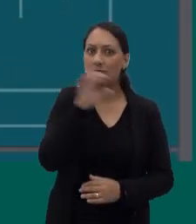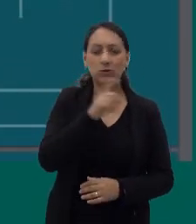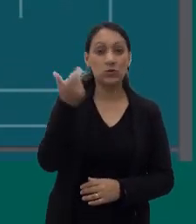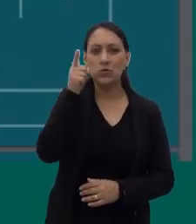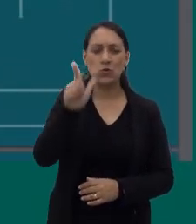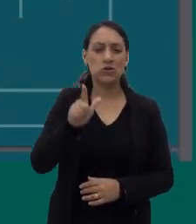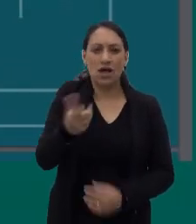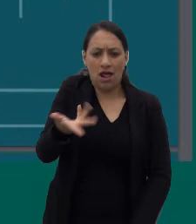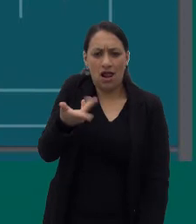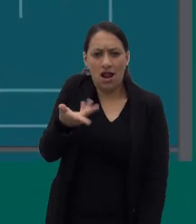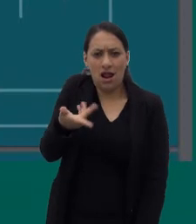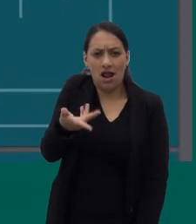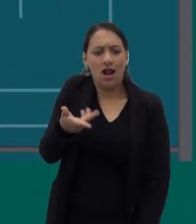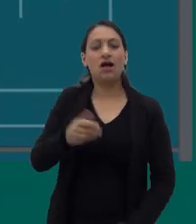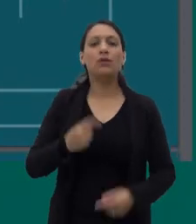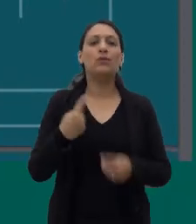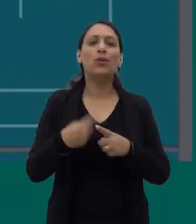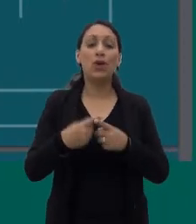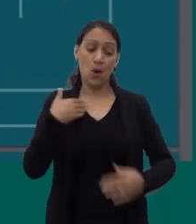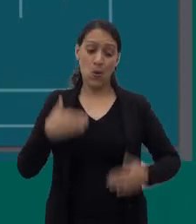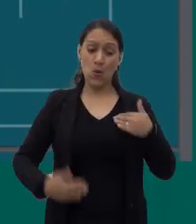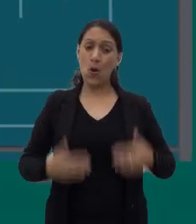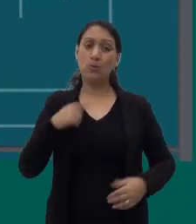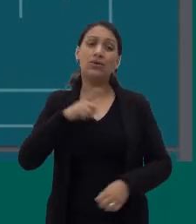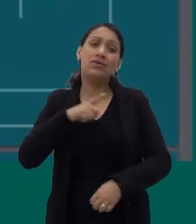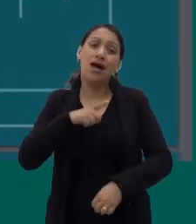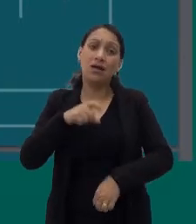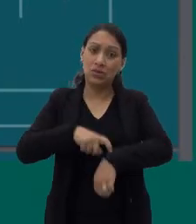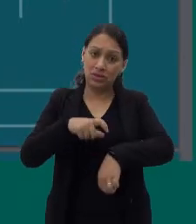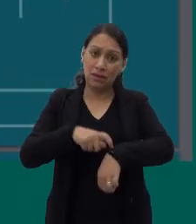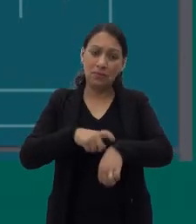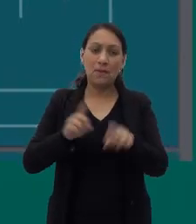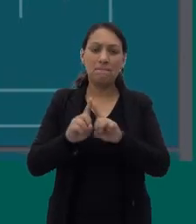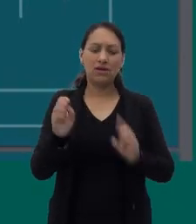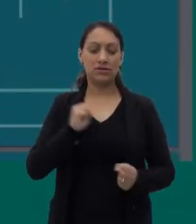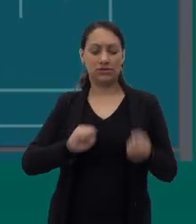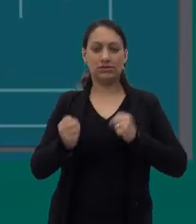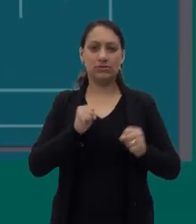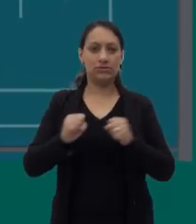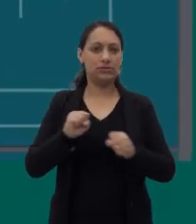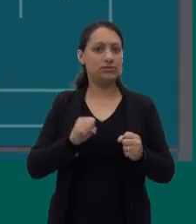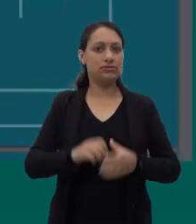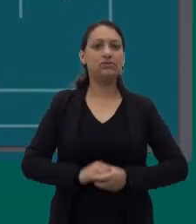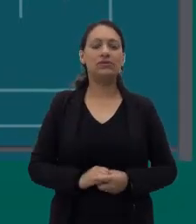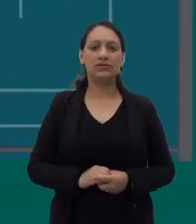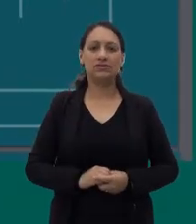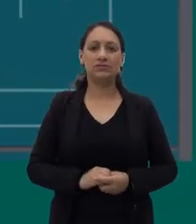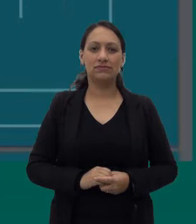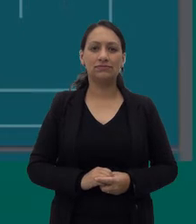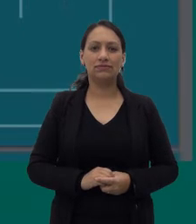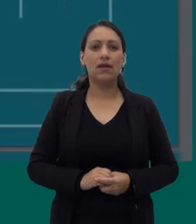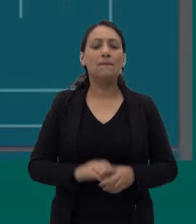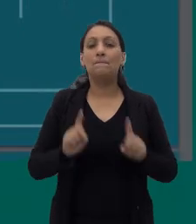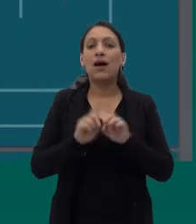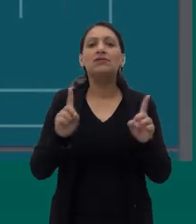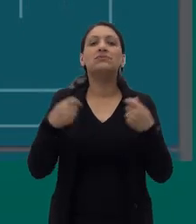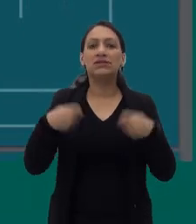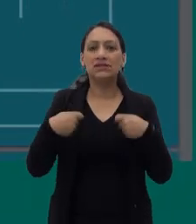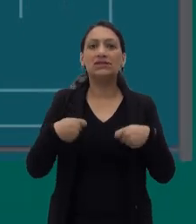nessa velocidade, porque o nosso corpo tem um tempo. Mas a sociedade está exigindo outro tempo. E que tempo é esse?